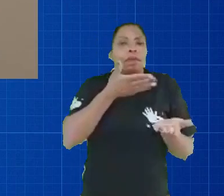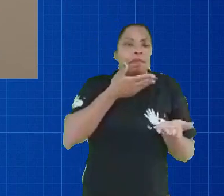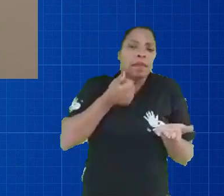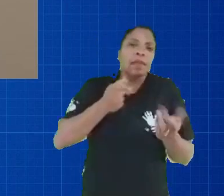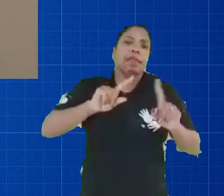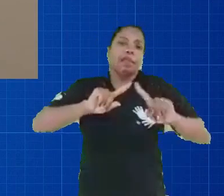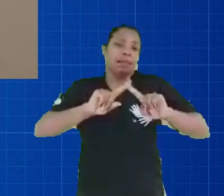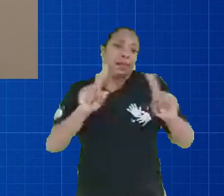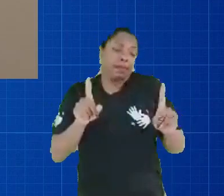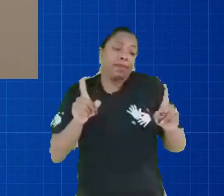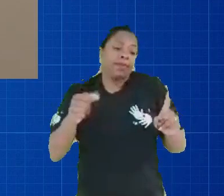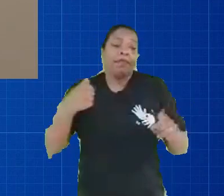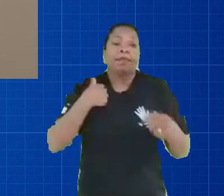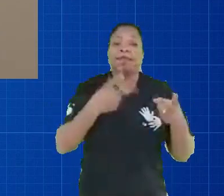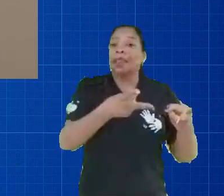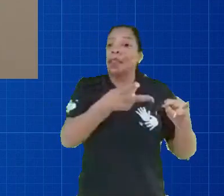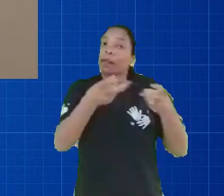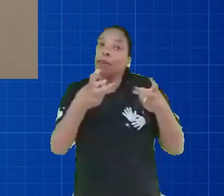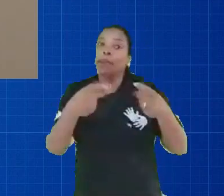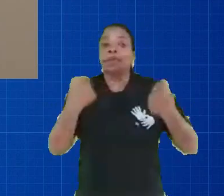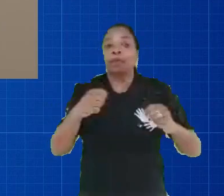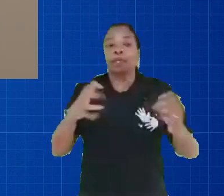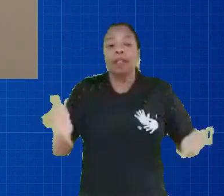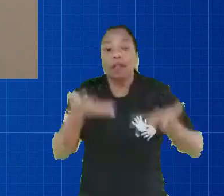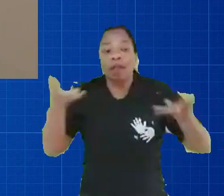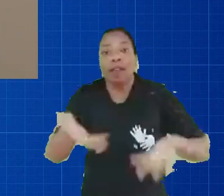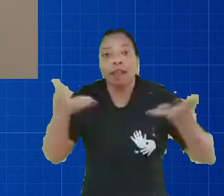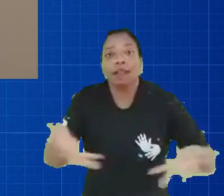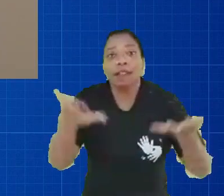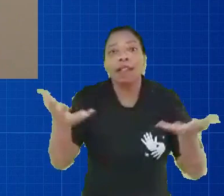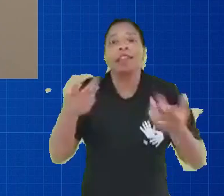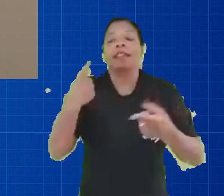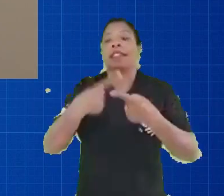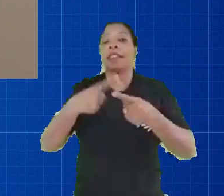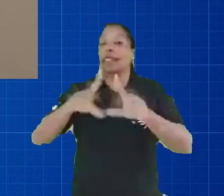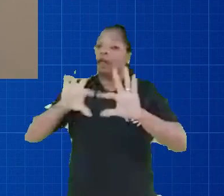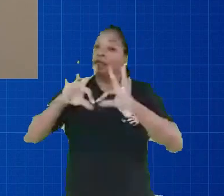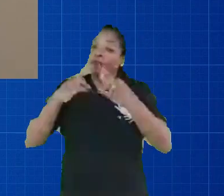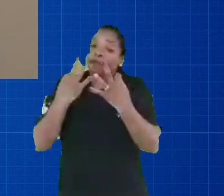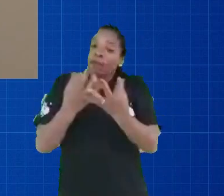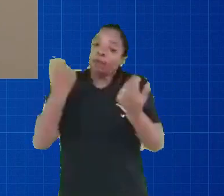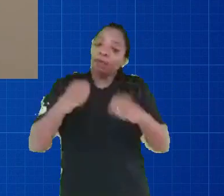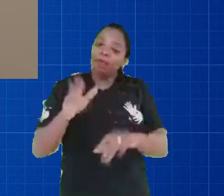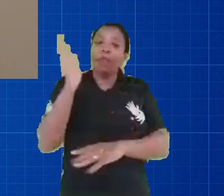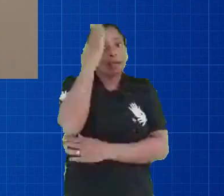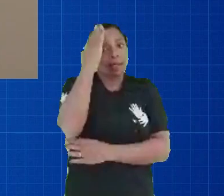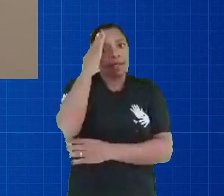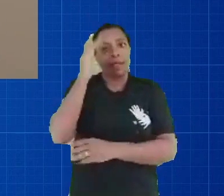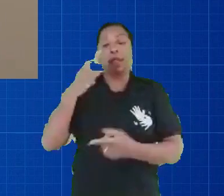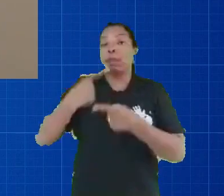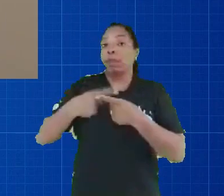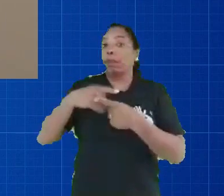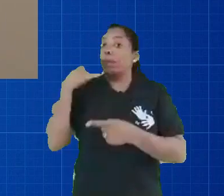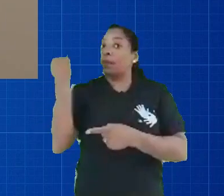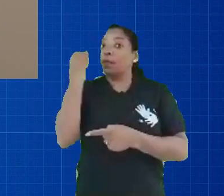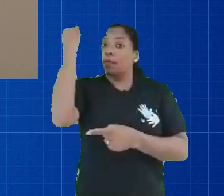nessa pegada, porque os pais também estão entendendo a importância, estão vendo assim vários problemas psicológicos, inclusive, que surgiram